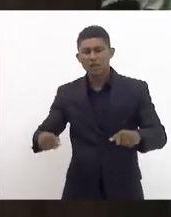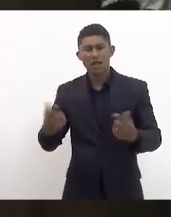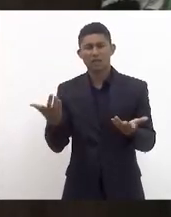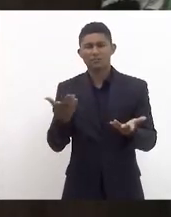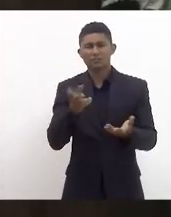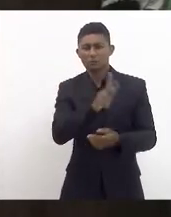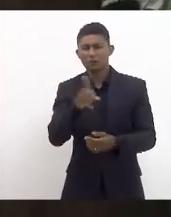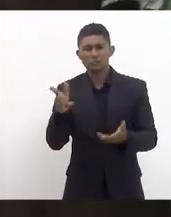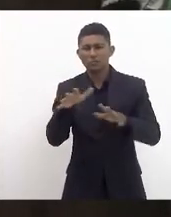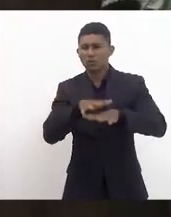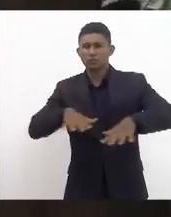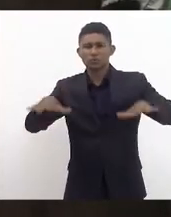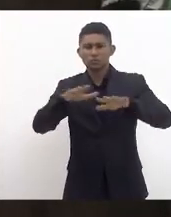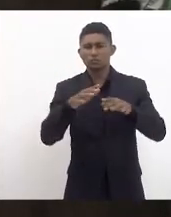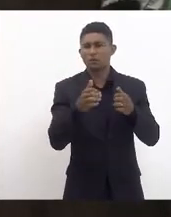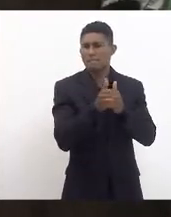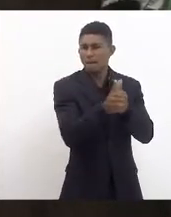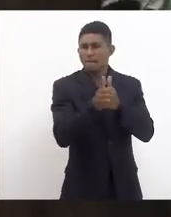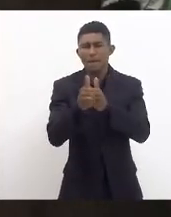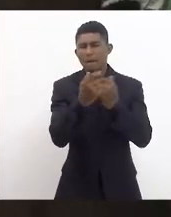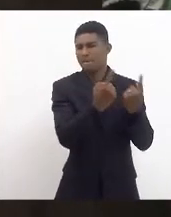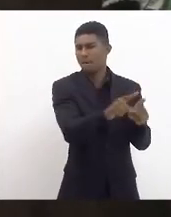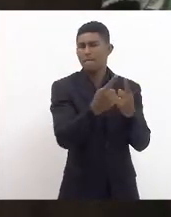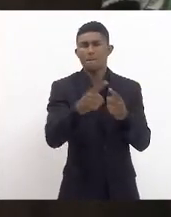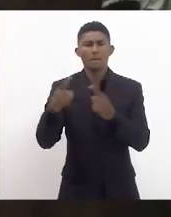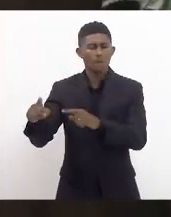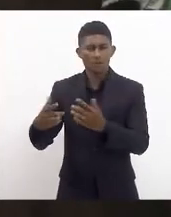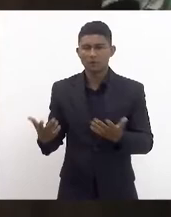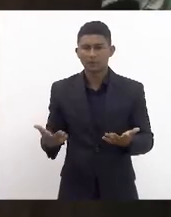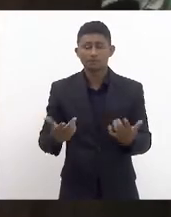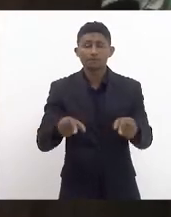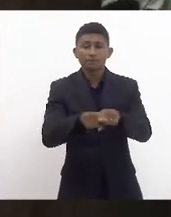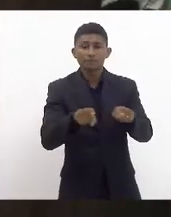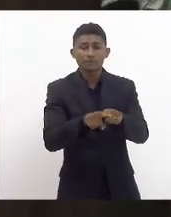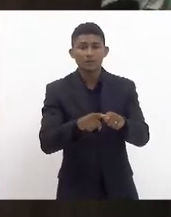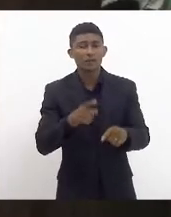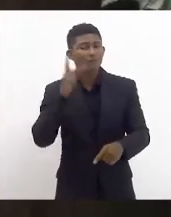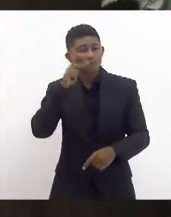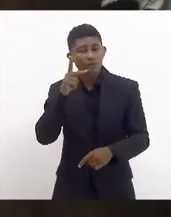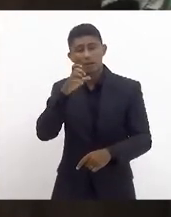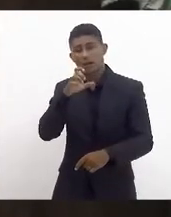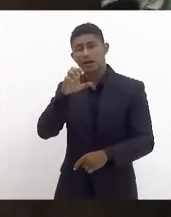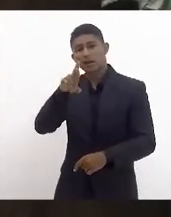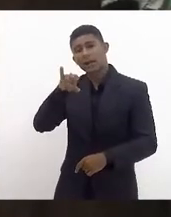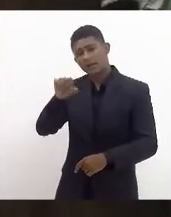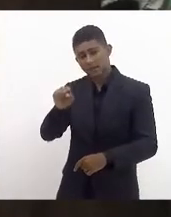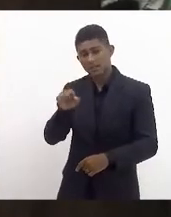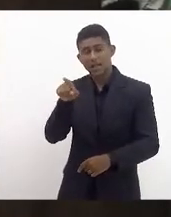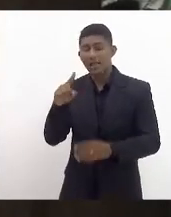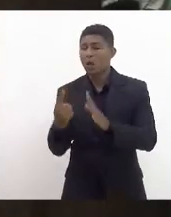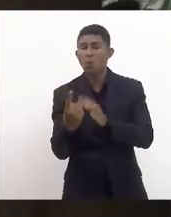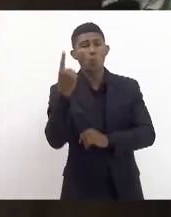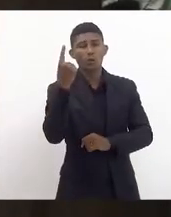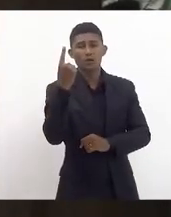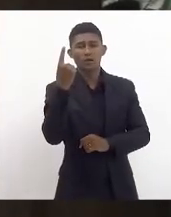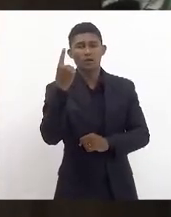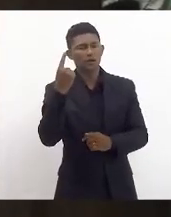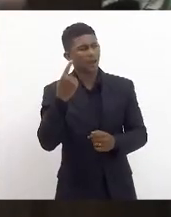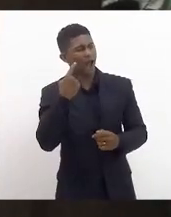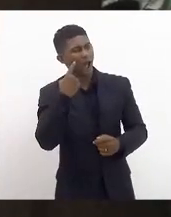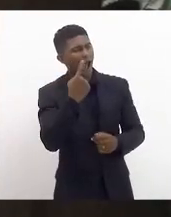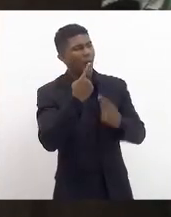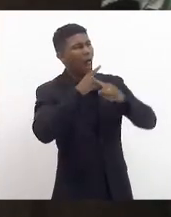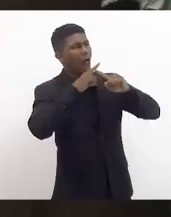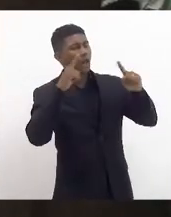professoras. Claro que sim. E a vereadora Cris Gêmeas, a única que levanta a sua voz para denunciar esse fato,